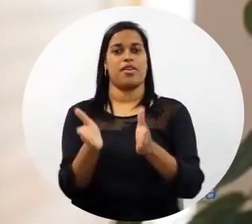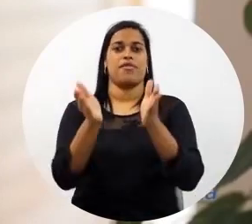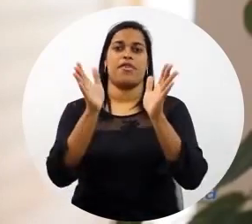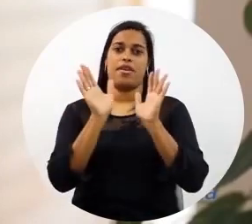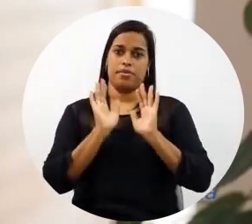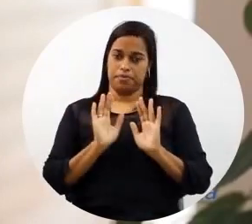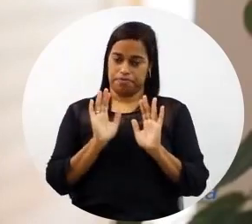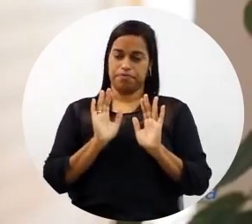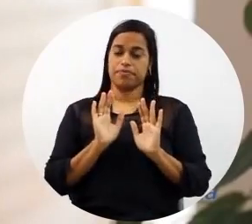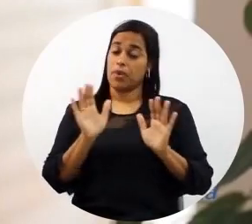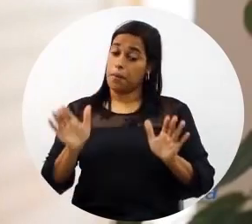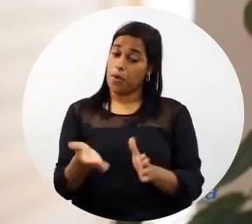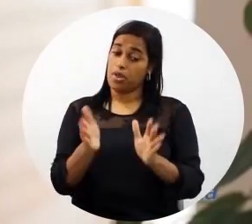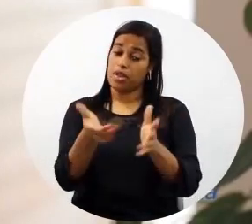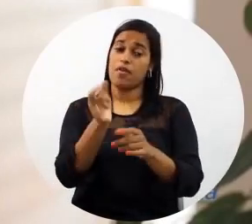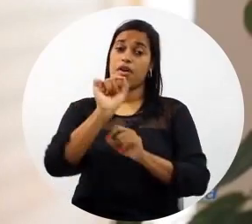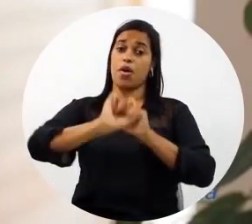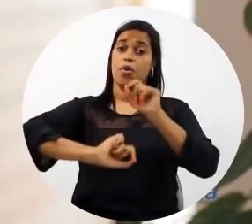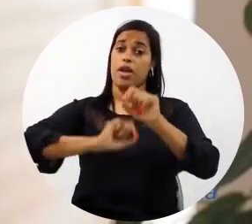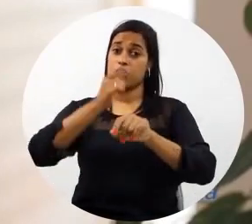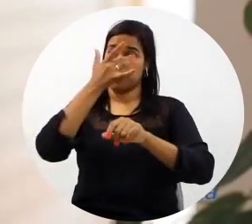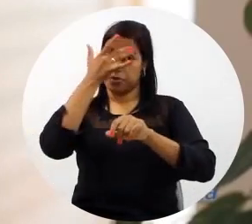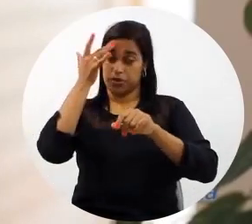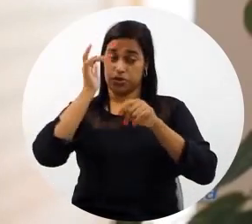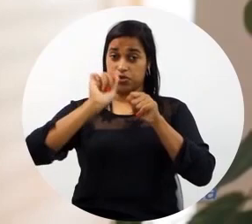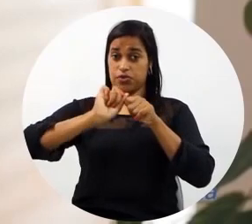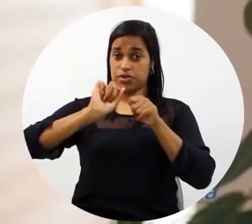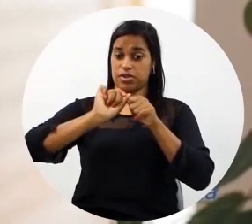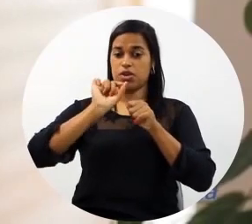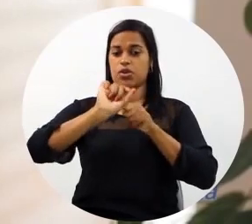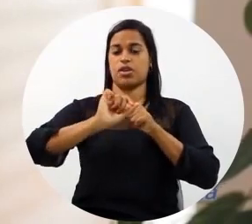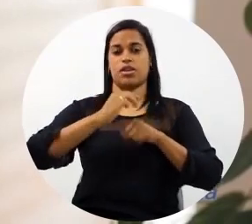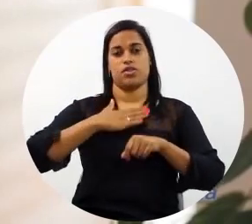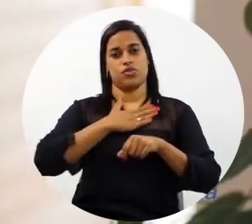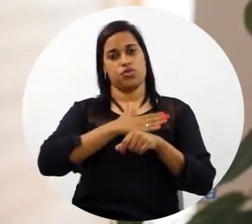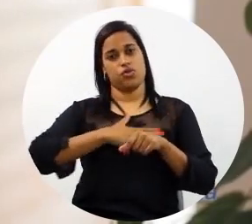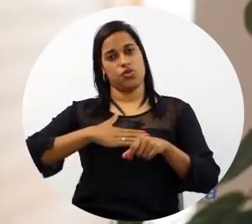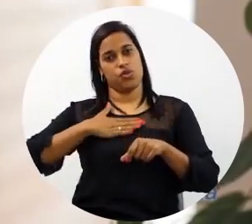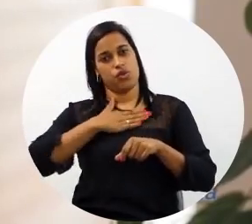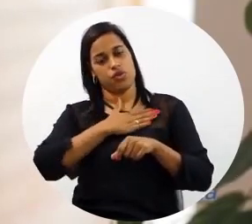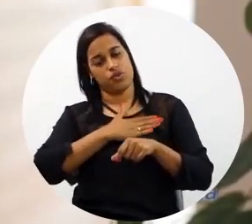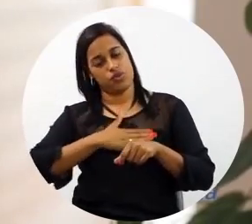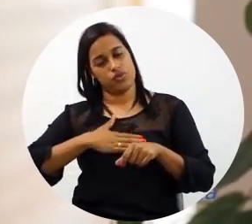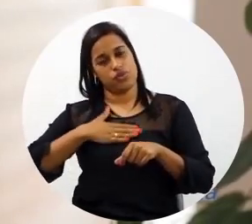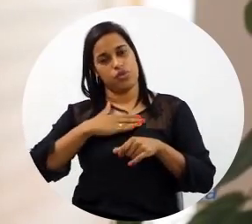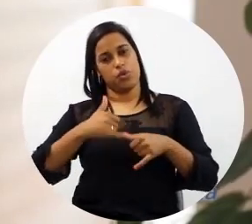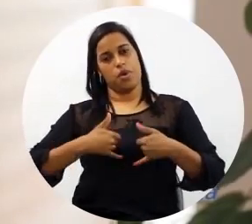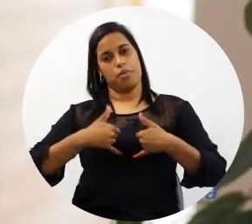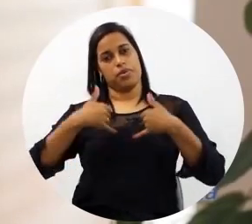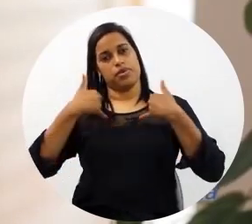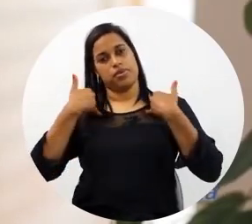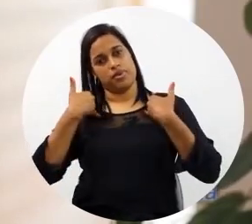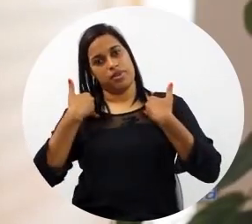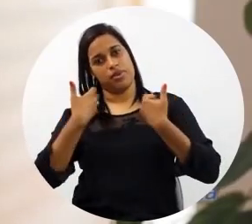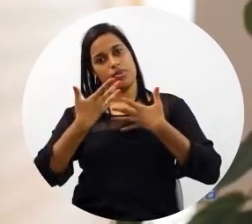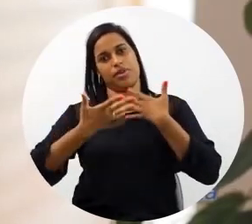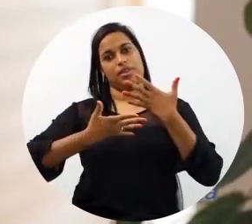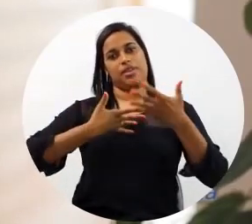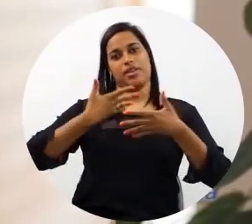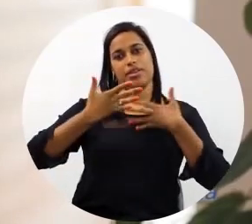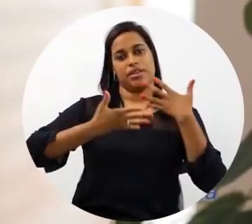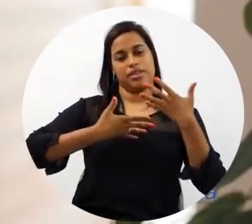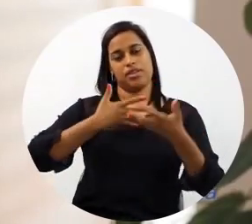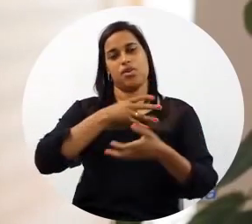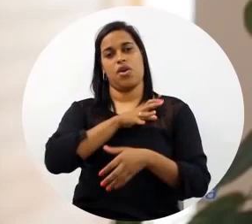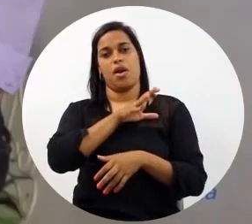seja, motivar é as pessoas fazerem aquilo que eles gostam, com prazer, com satisfação,